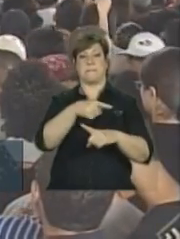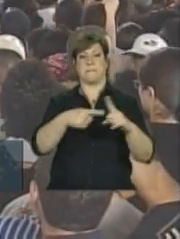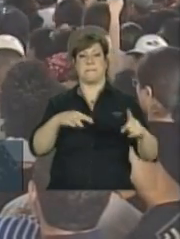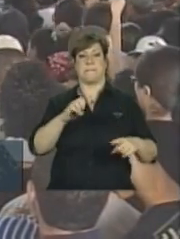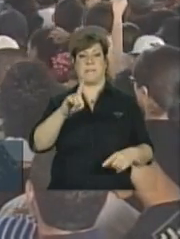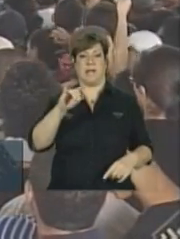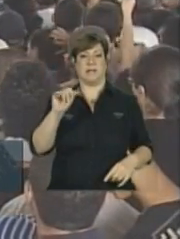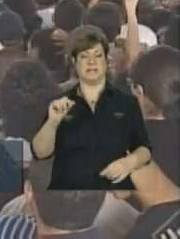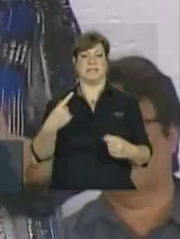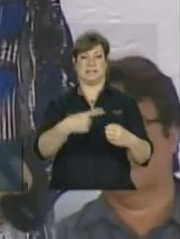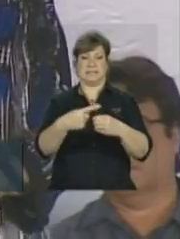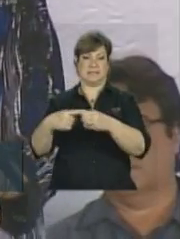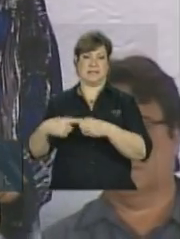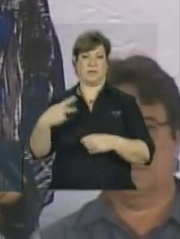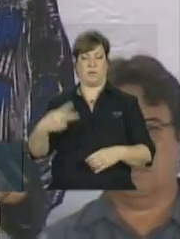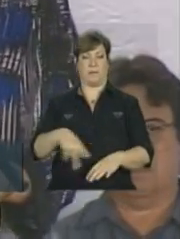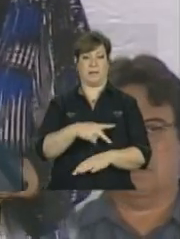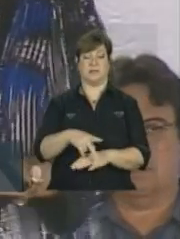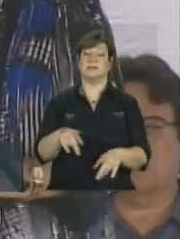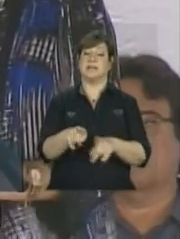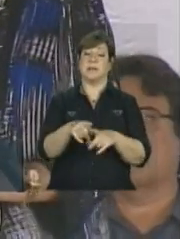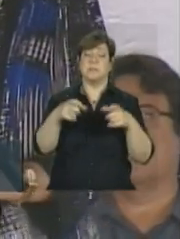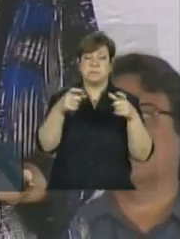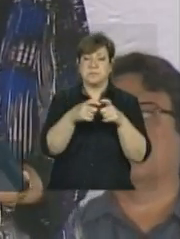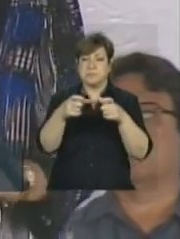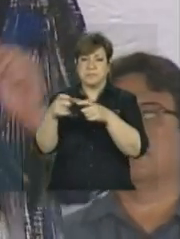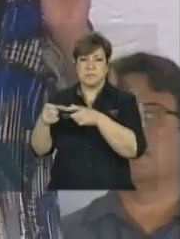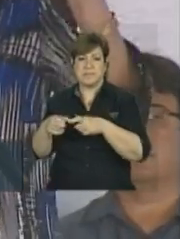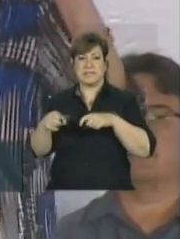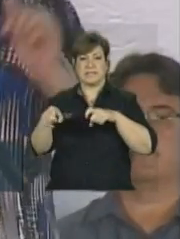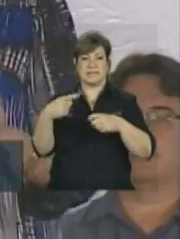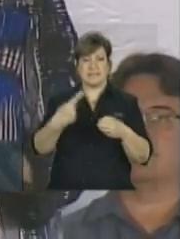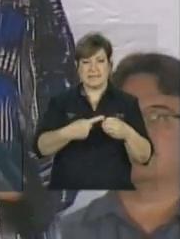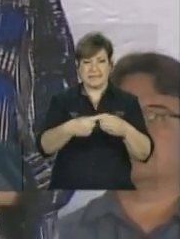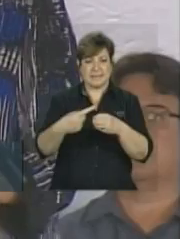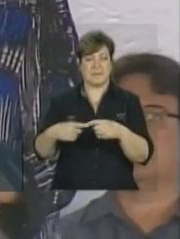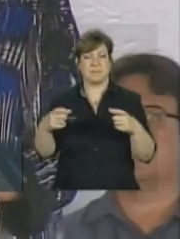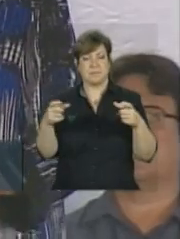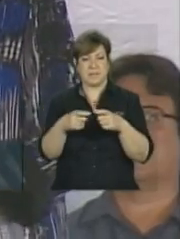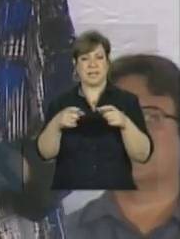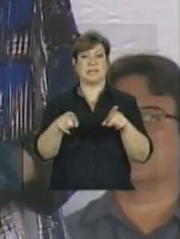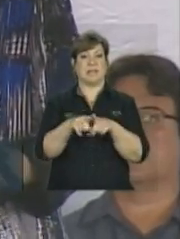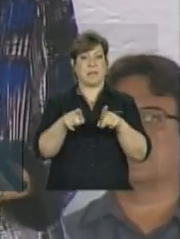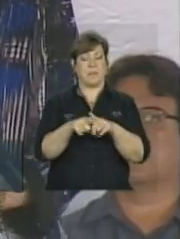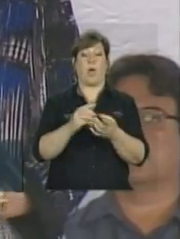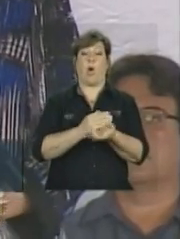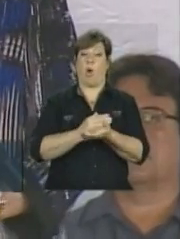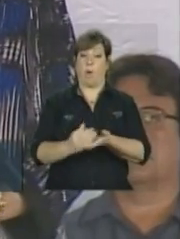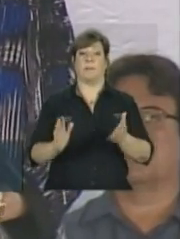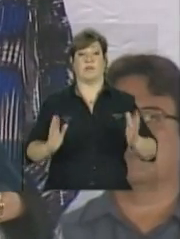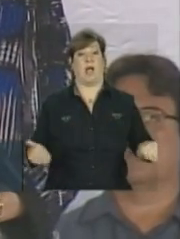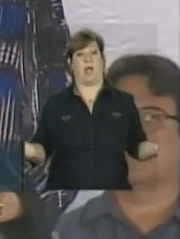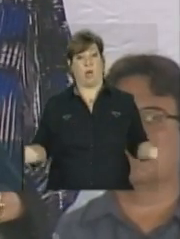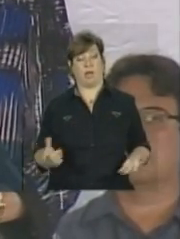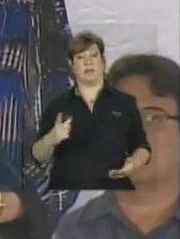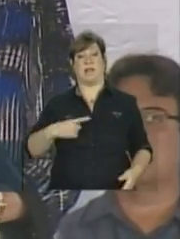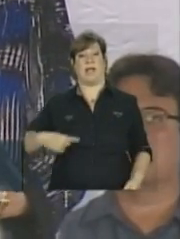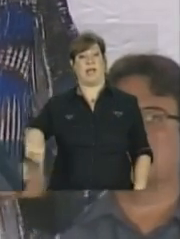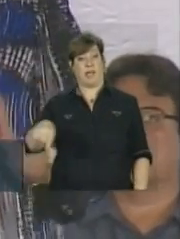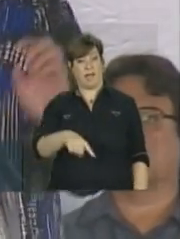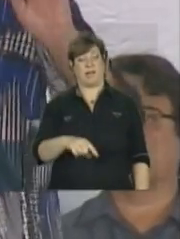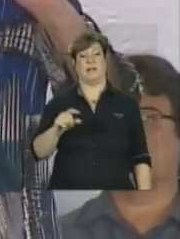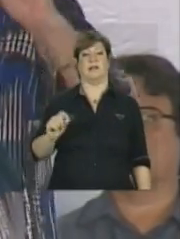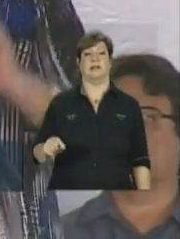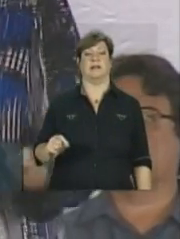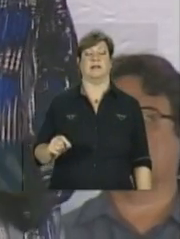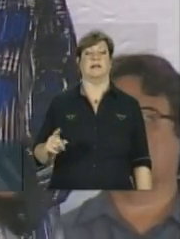desse país. E quanto às pequenas, nós temos de começar já a assegurar que elas não